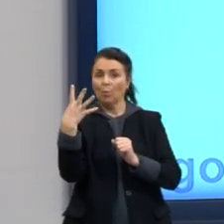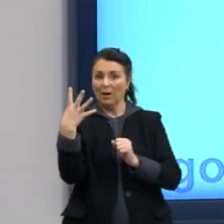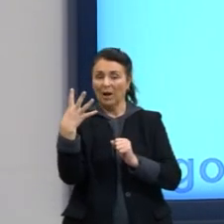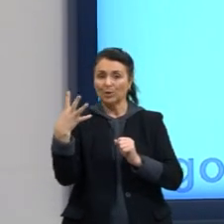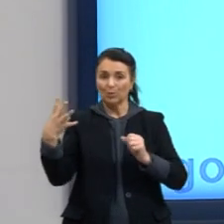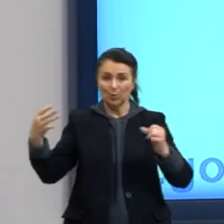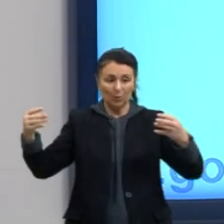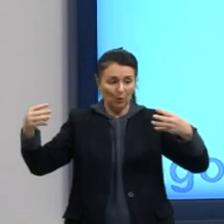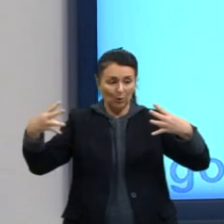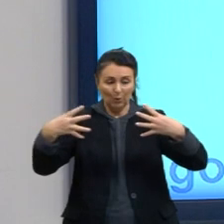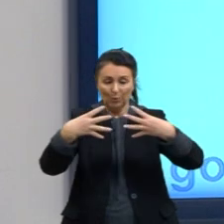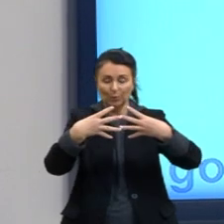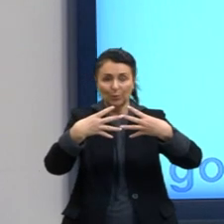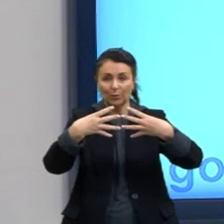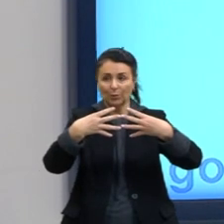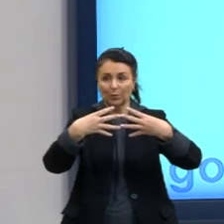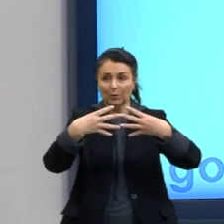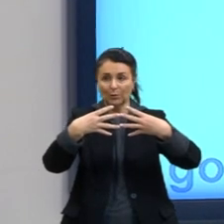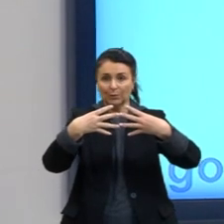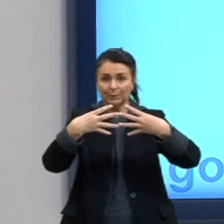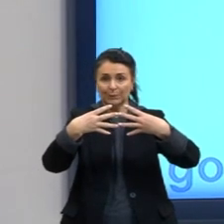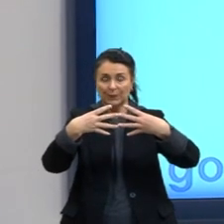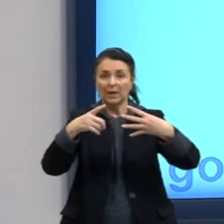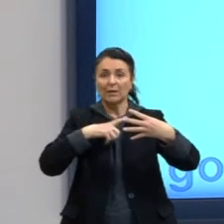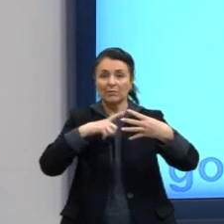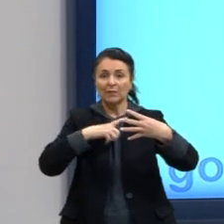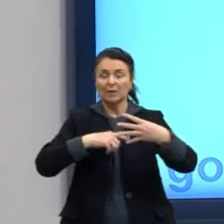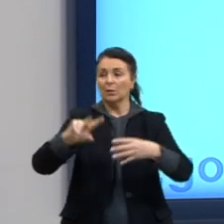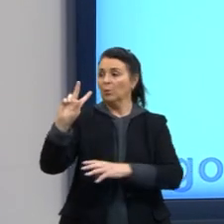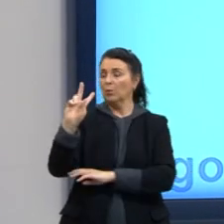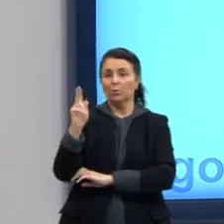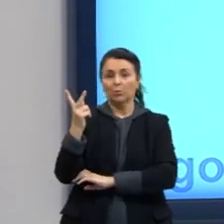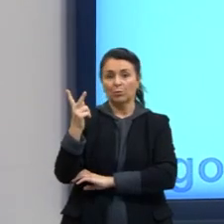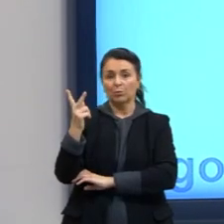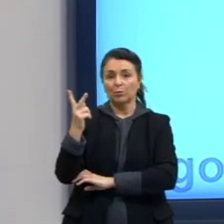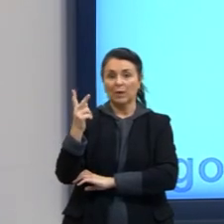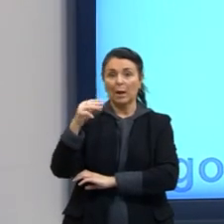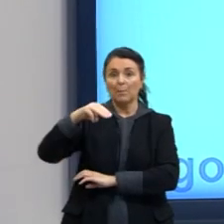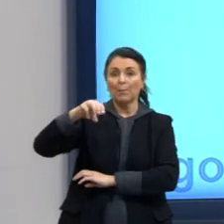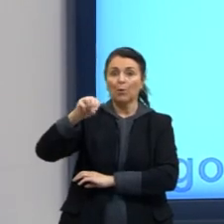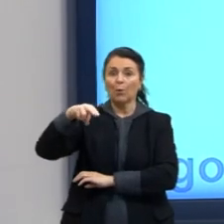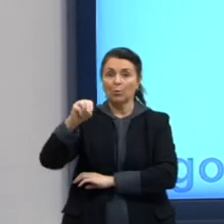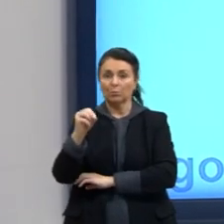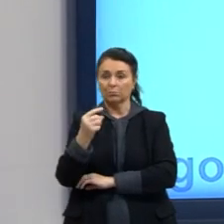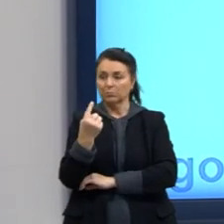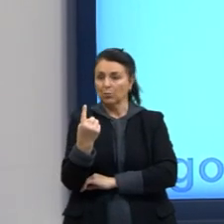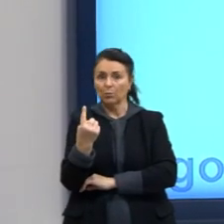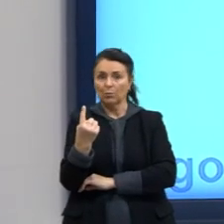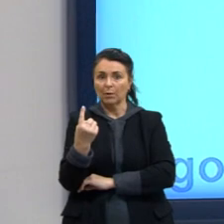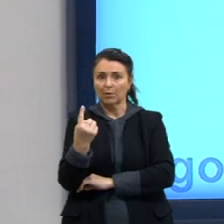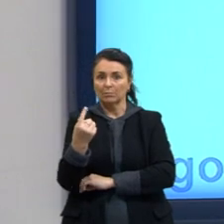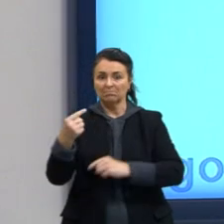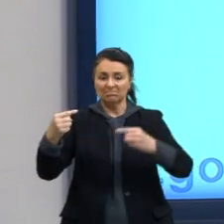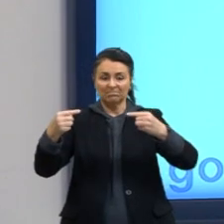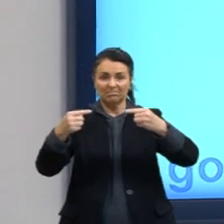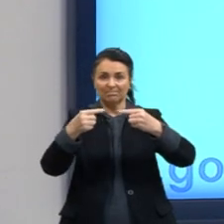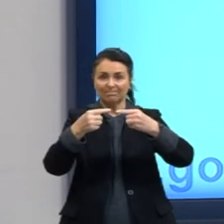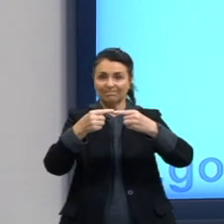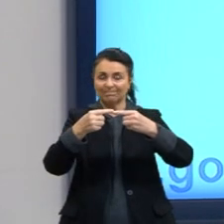elétrons na sua camada de valência o hidrogênio ele é monovalente ele só tem um elétron